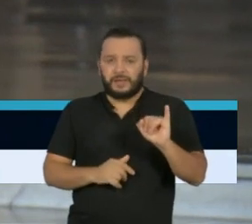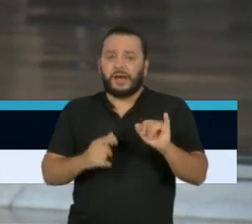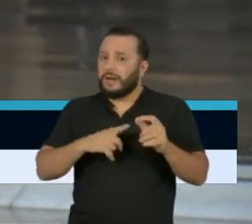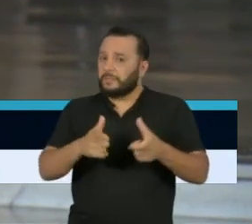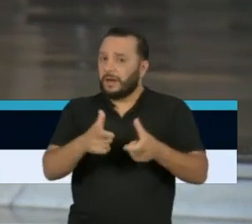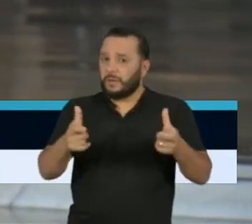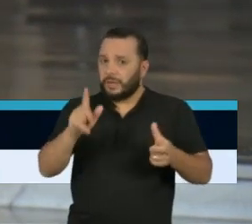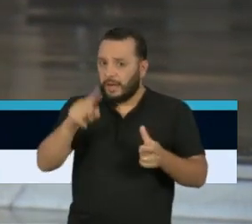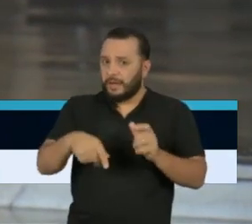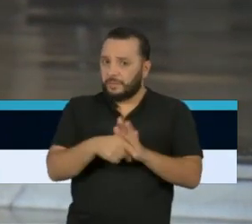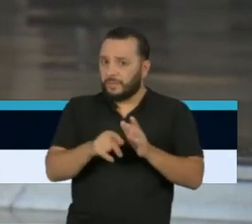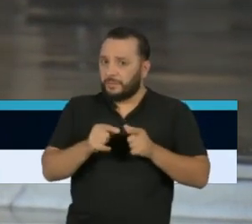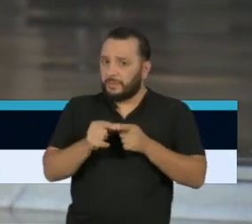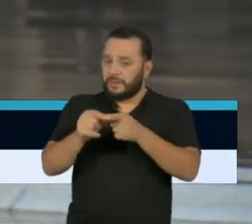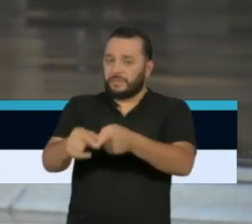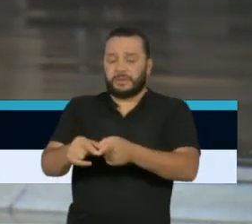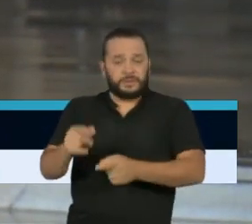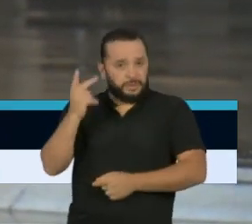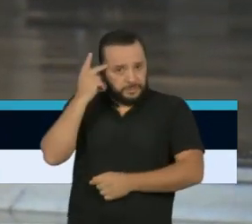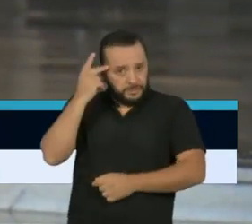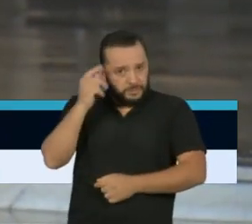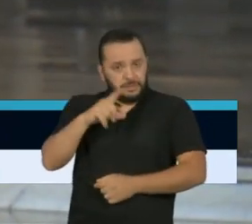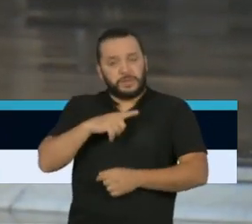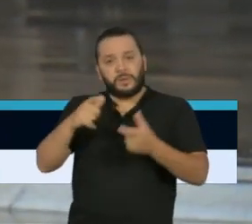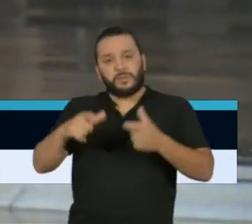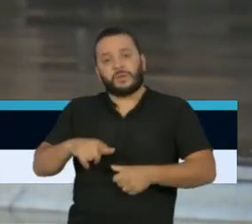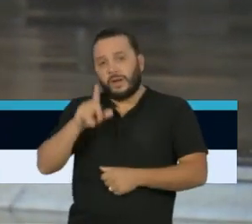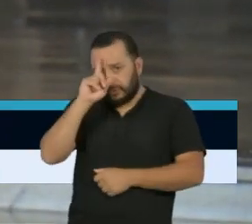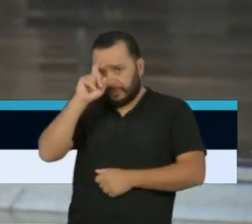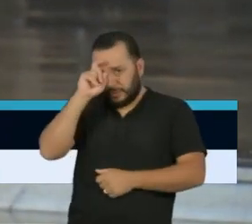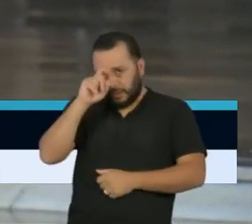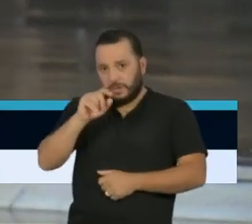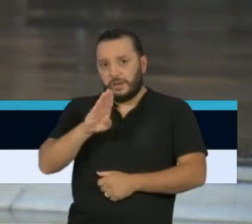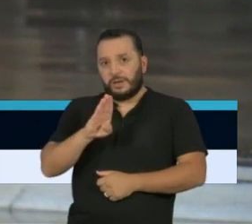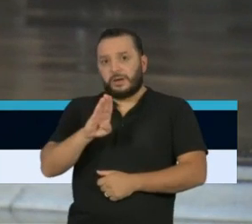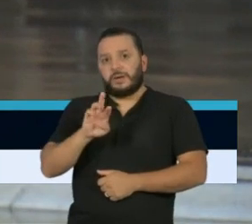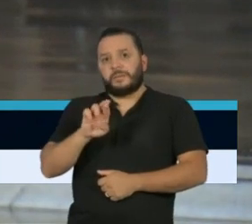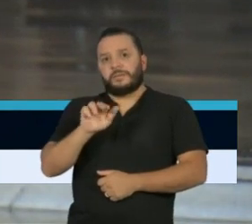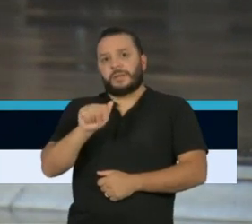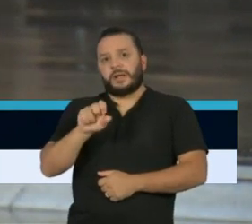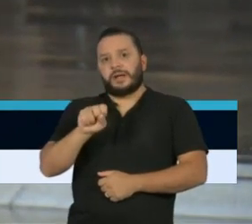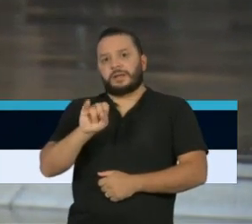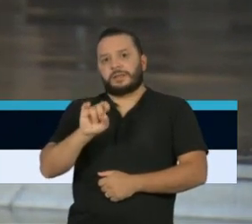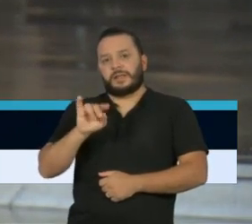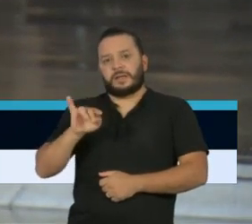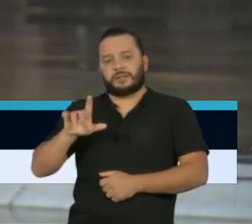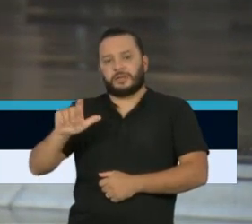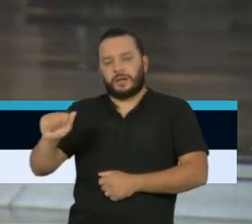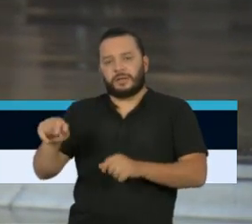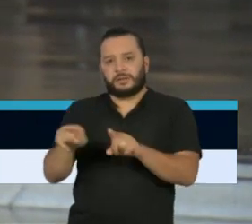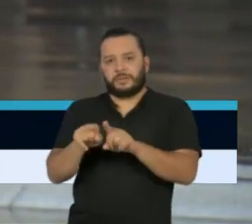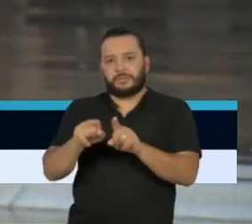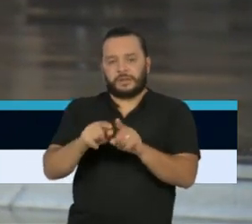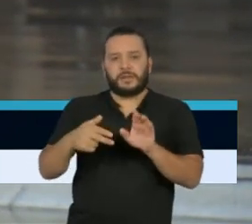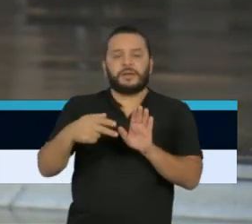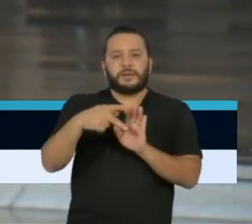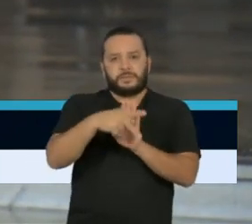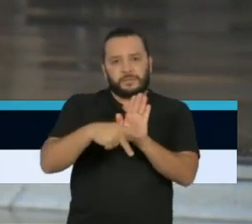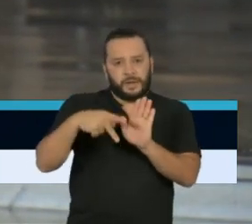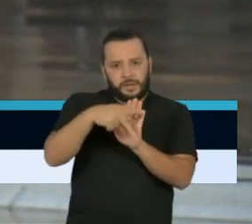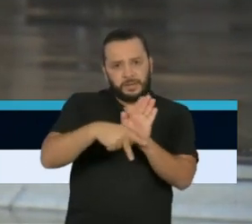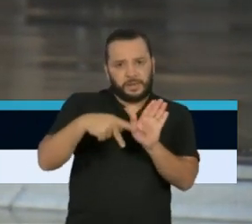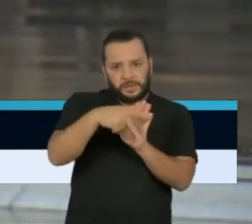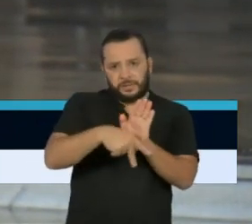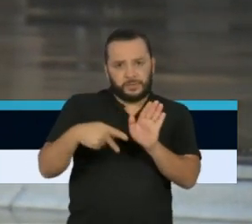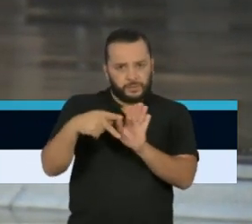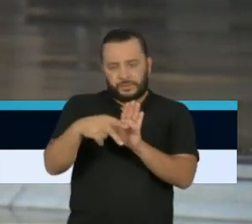como você mencionou, no Hospital Municipal da Brasilândia, no Hospital Municipal de Parelheiros e na ampliação de